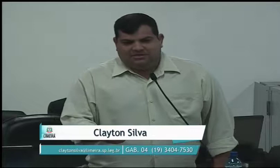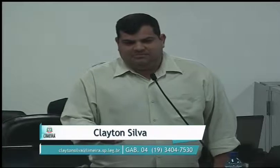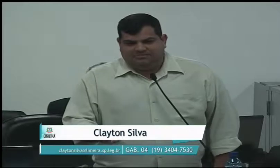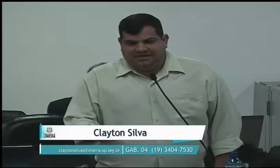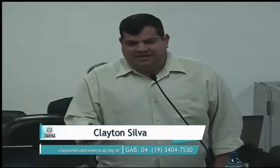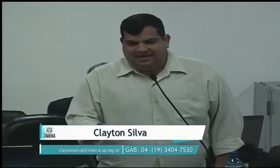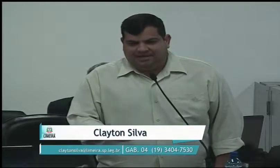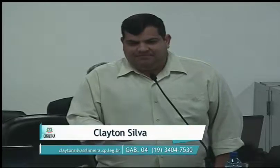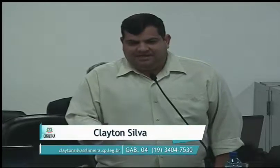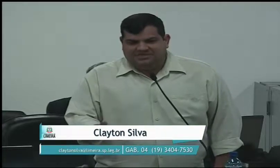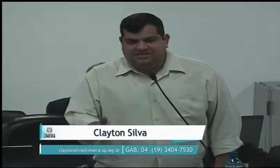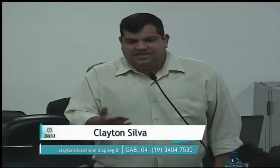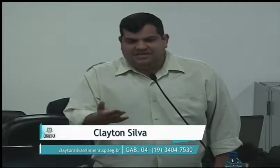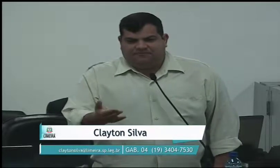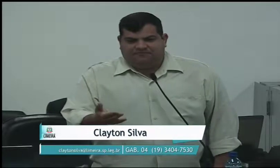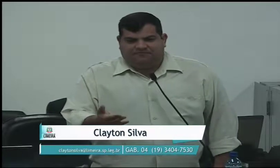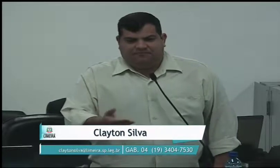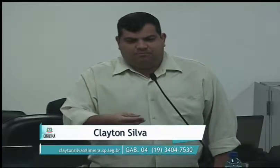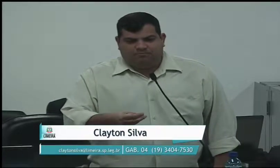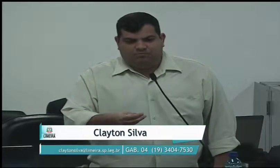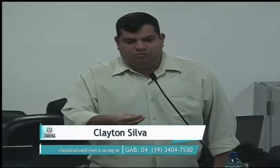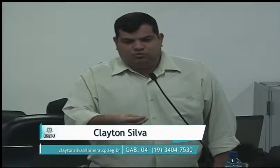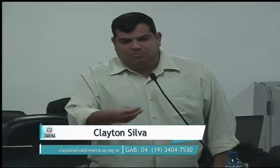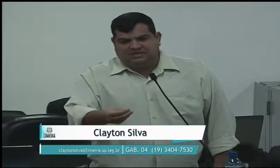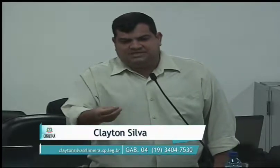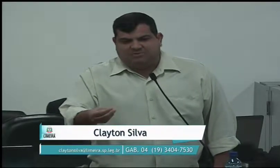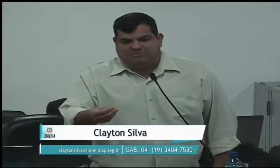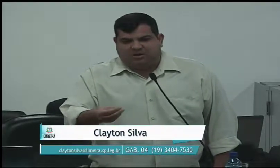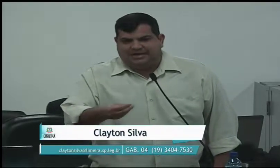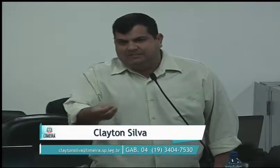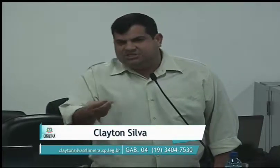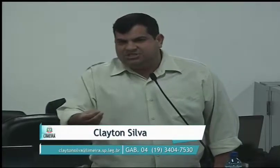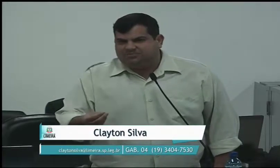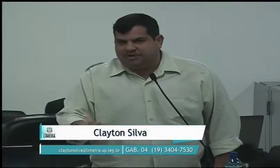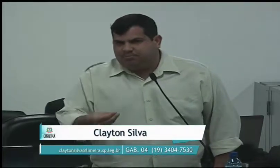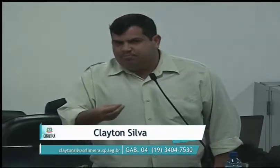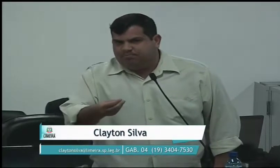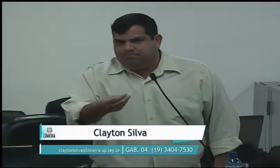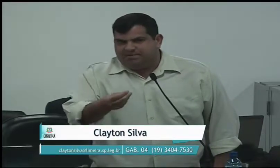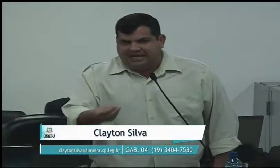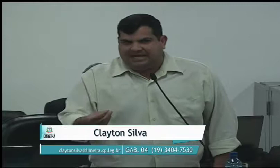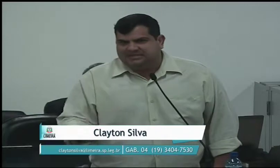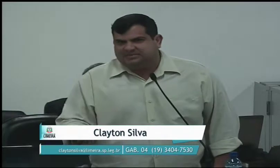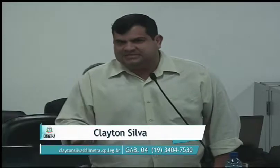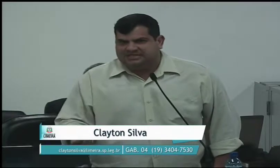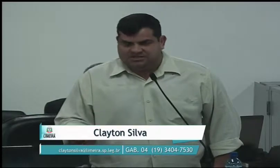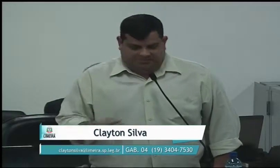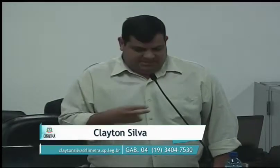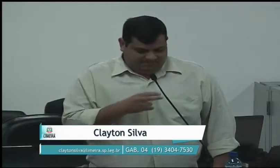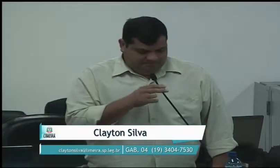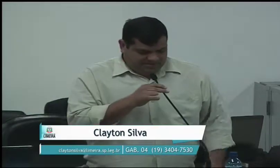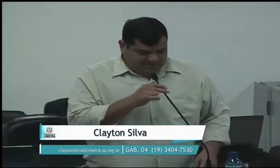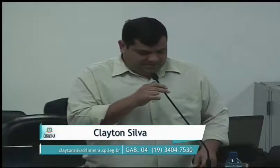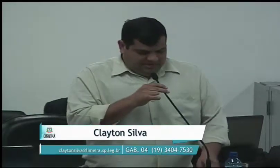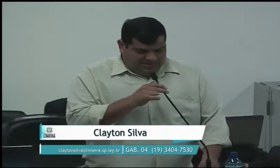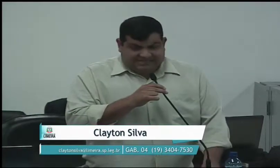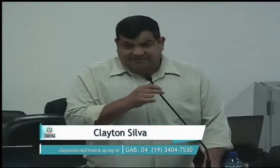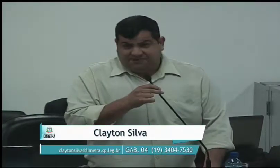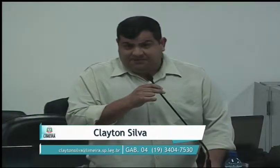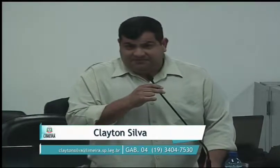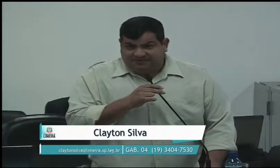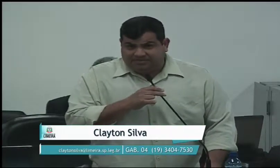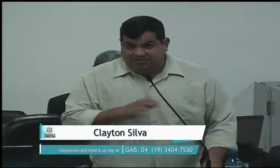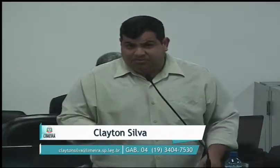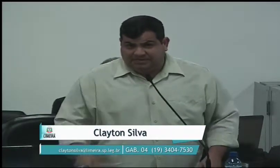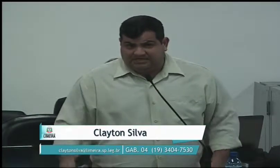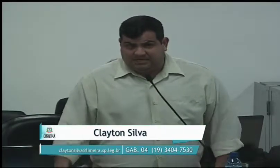que a gente tem que nos mobilizarmos para olhar para a gente, para cá também, para a cidade de Limeira. Essa